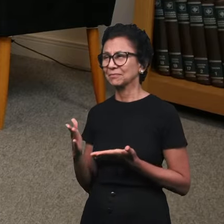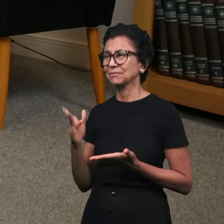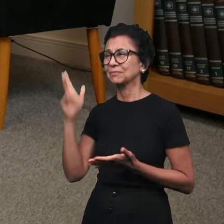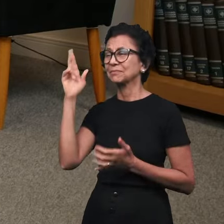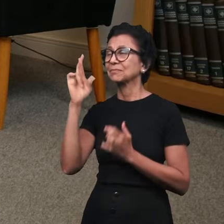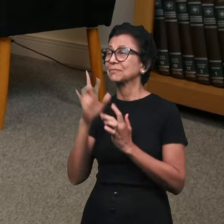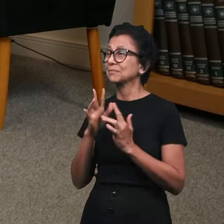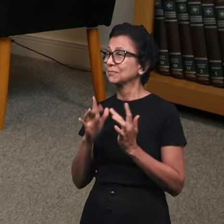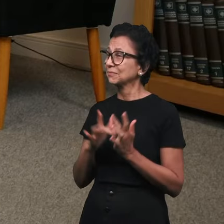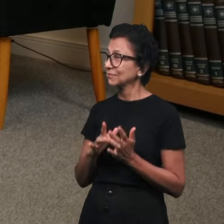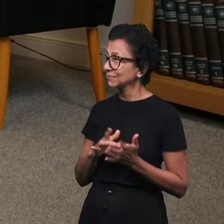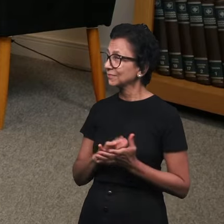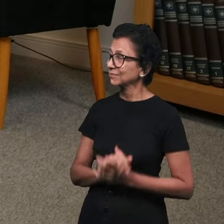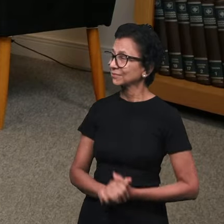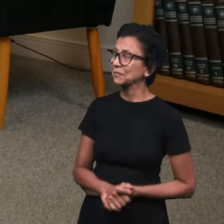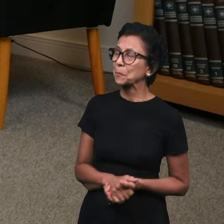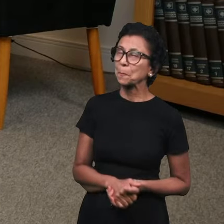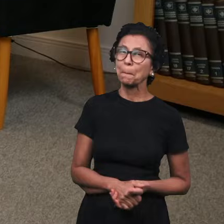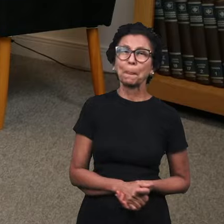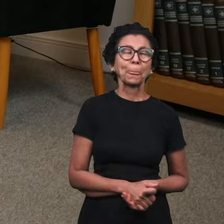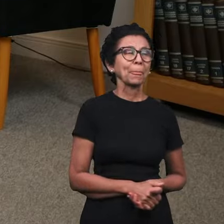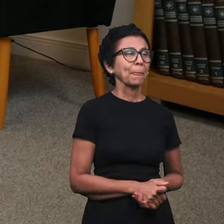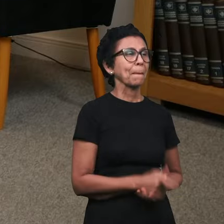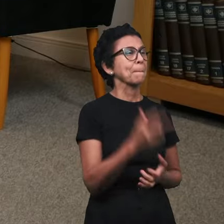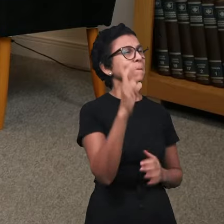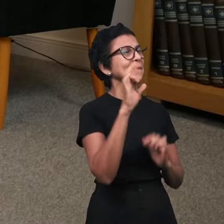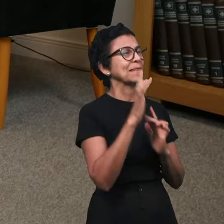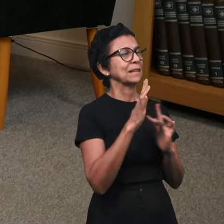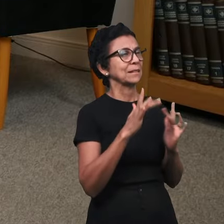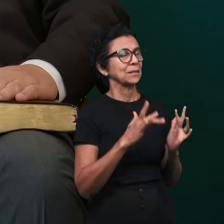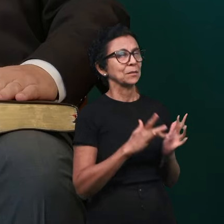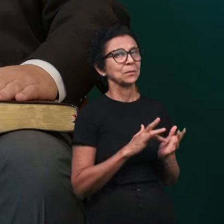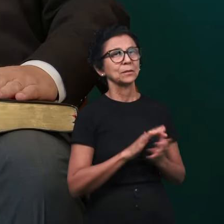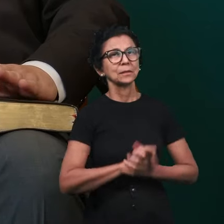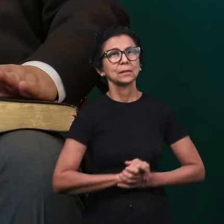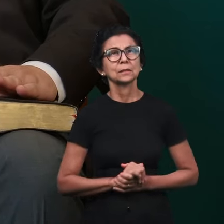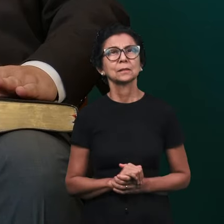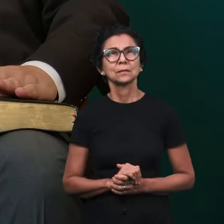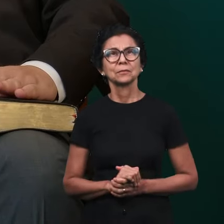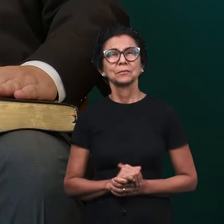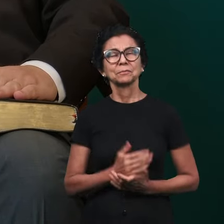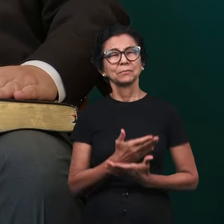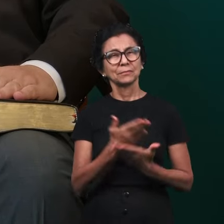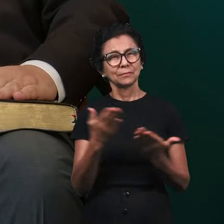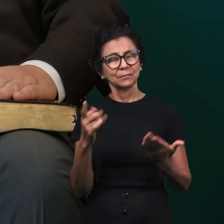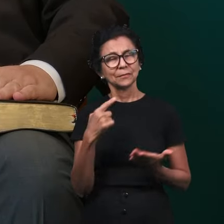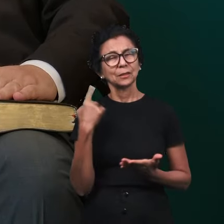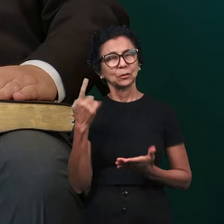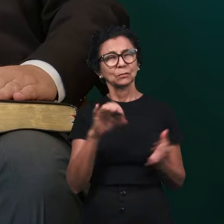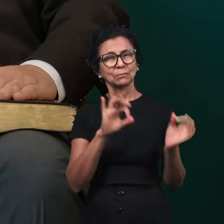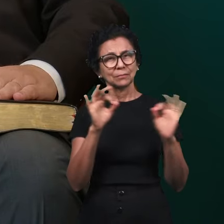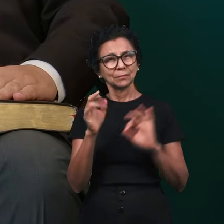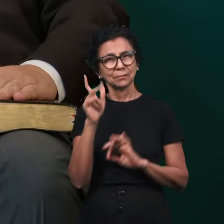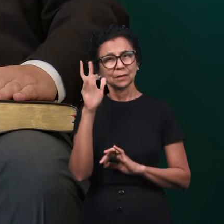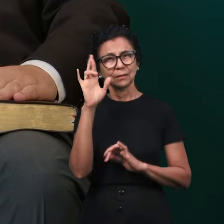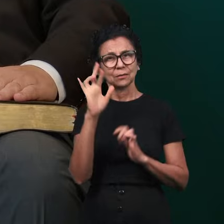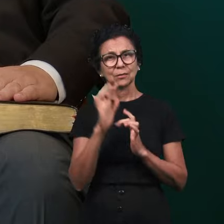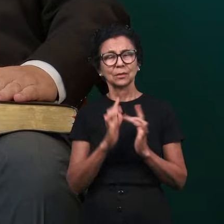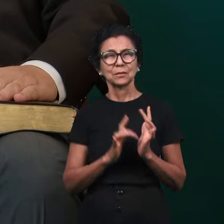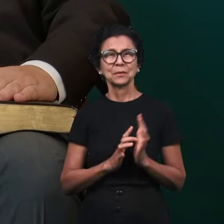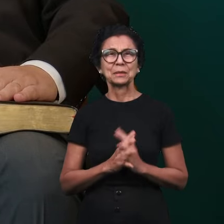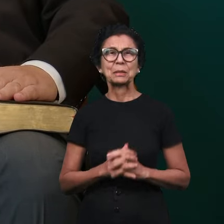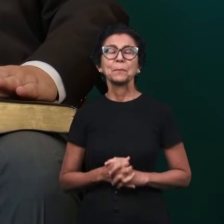Márcio, paz do Senhor, pastor Daniel, uma alegria estar aqui. Pastor Daniel, a paz do Senhor Jesus. A paz do Senhor Jesus, a paz do Senhor Jesus a todos que nos assistem